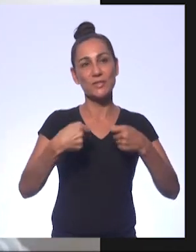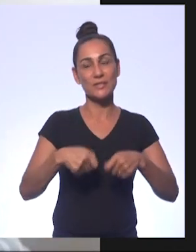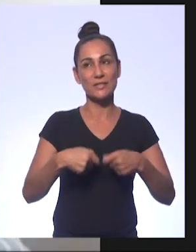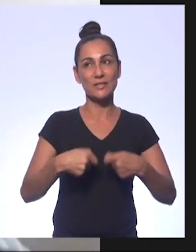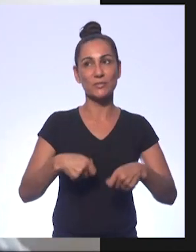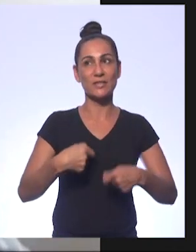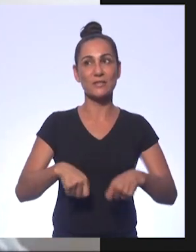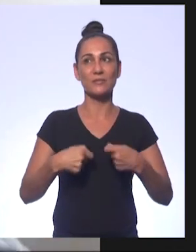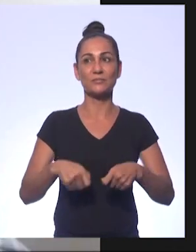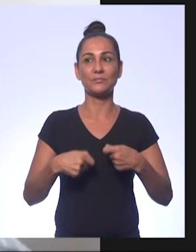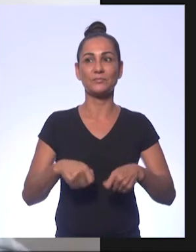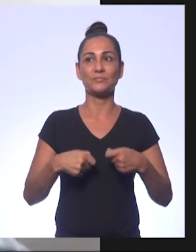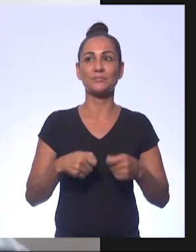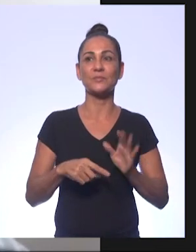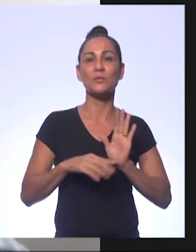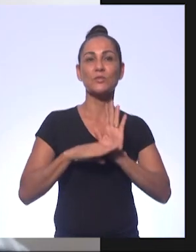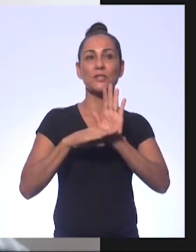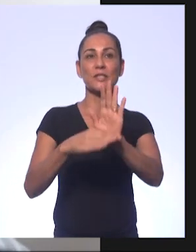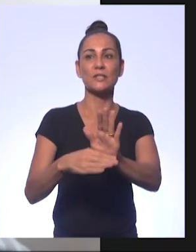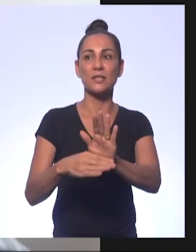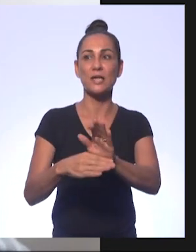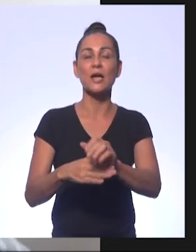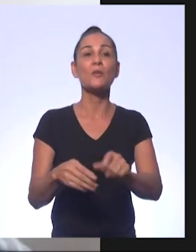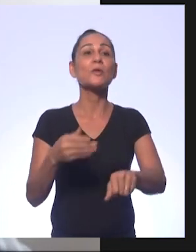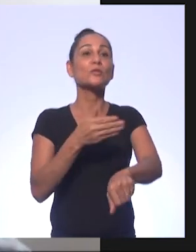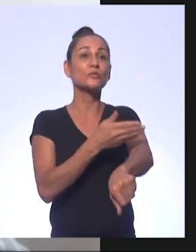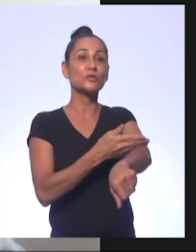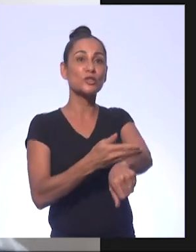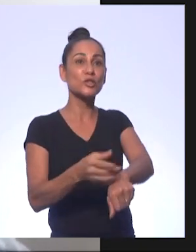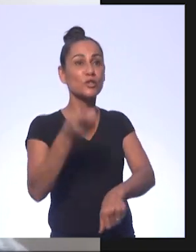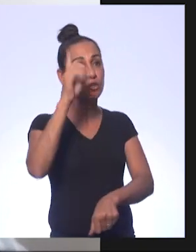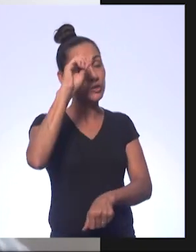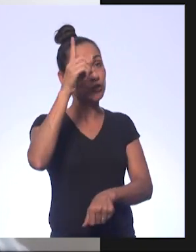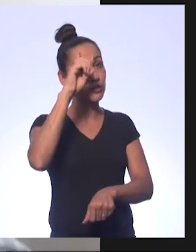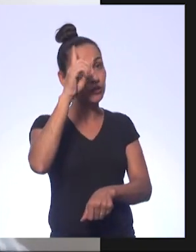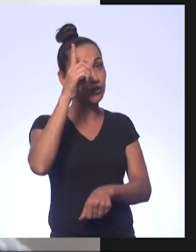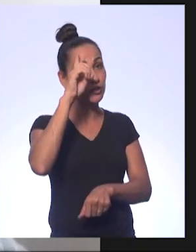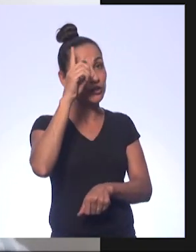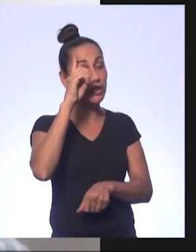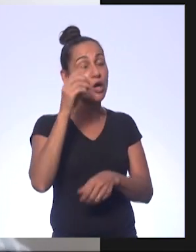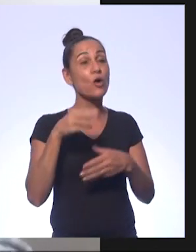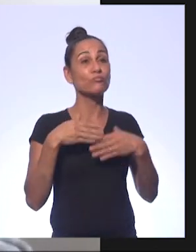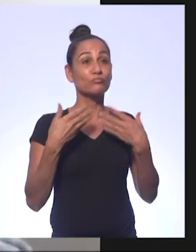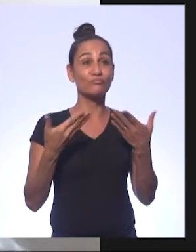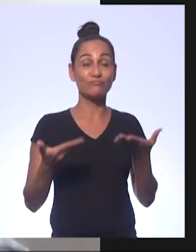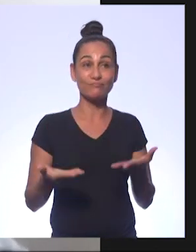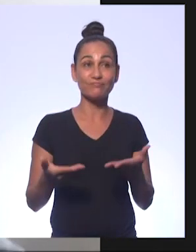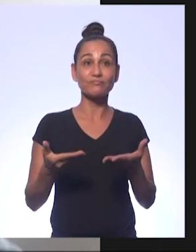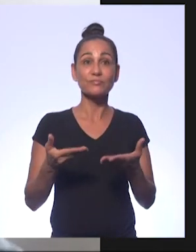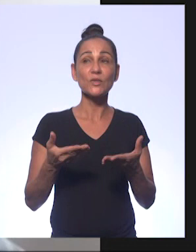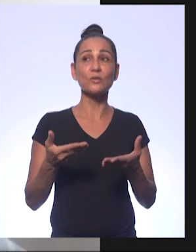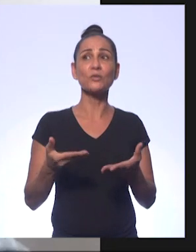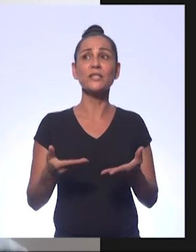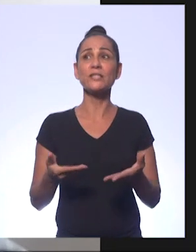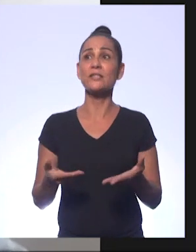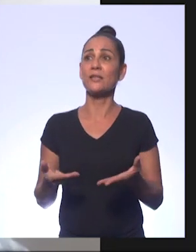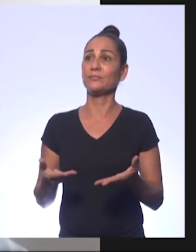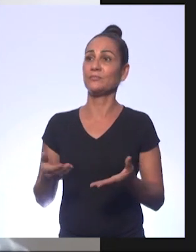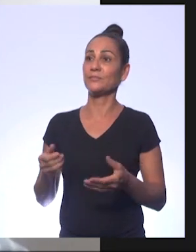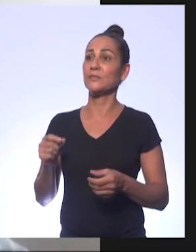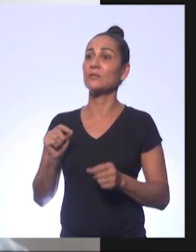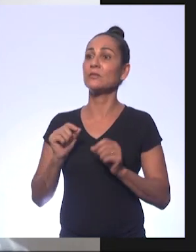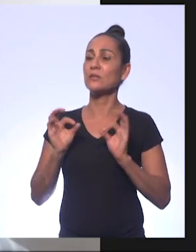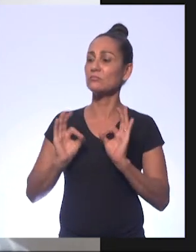trazer para a nossa rotina isso que é o concretizar da